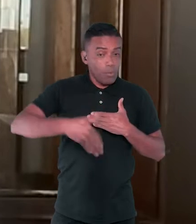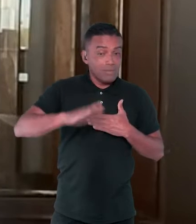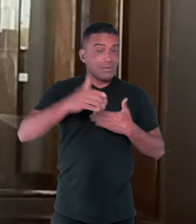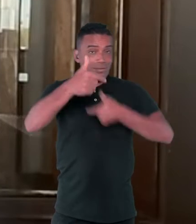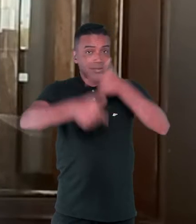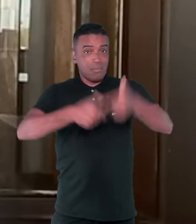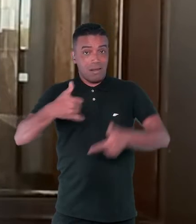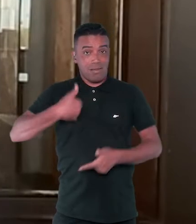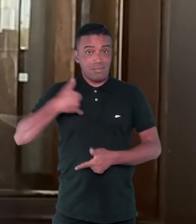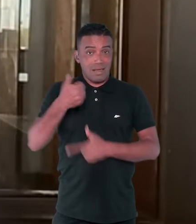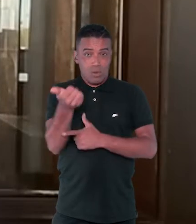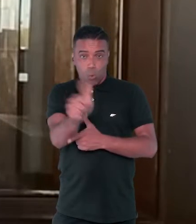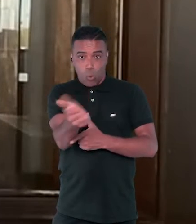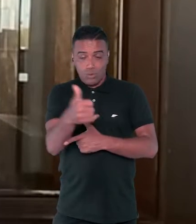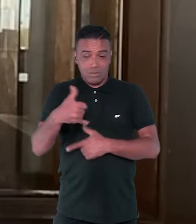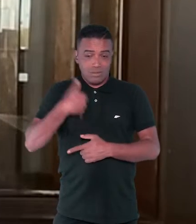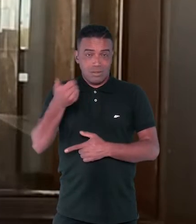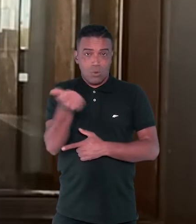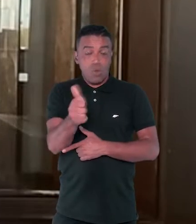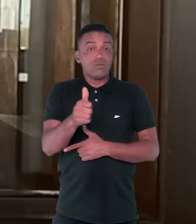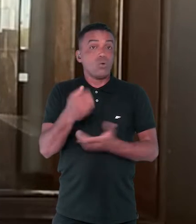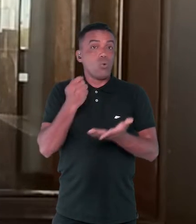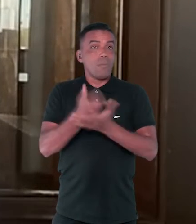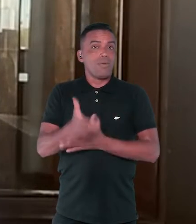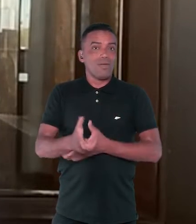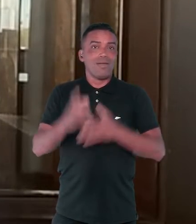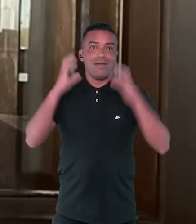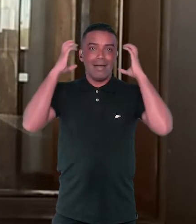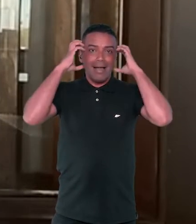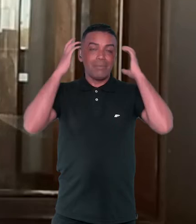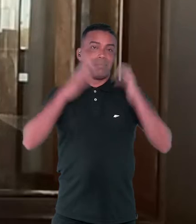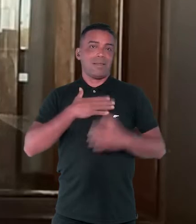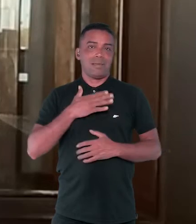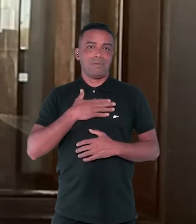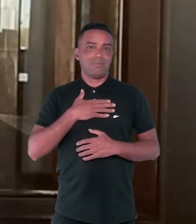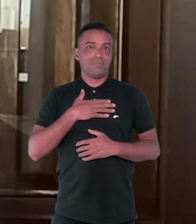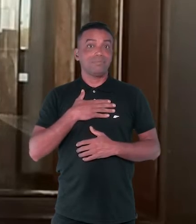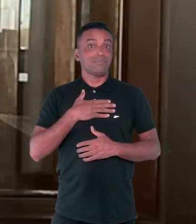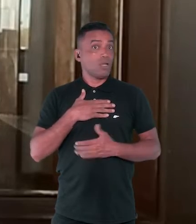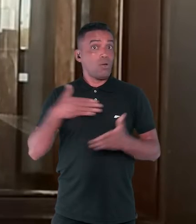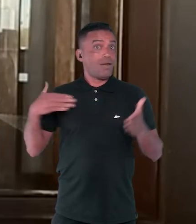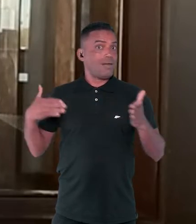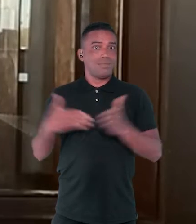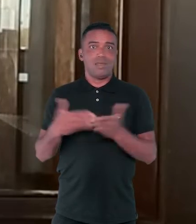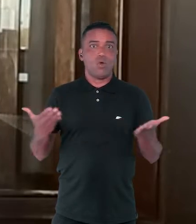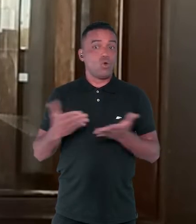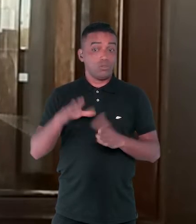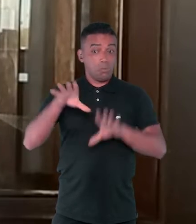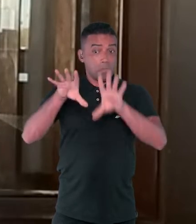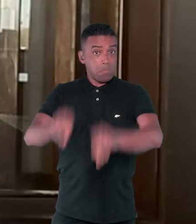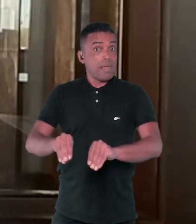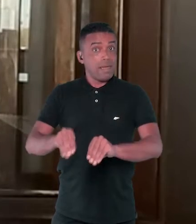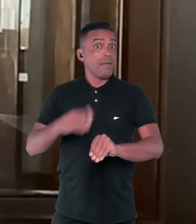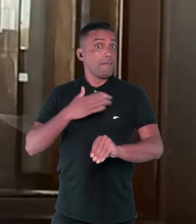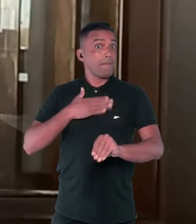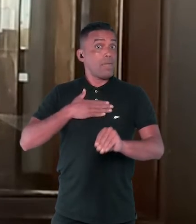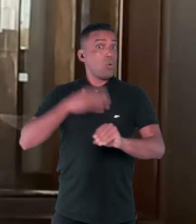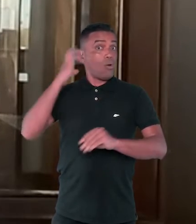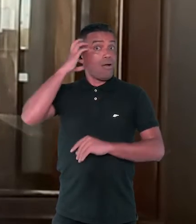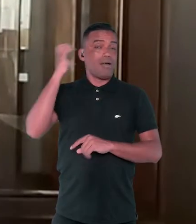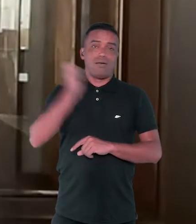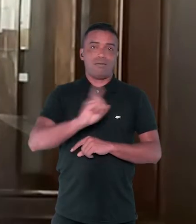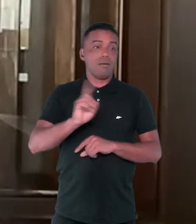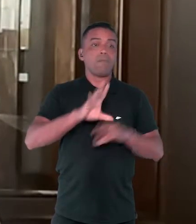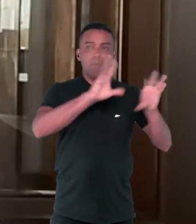trabalhar, com 11 anos, uma das primeiras coisas que eu fiz foi comprar um radinho para mim. E desde então, até hoje, ninguém mexe no meu rádio na minha casa. Às vezes, meninas